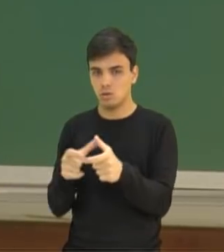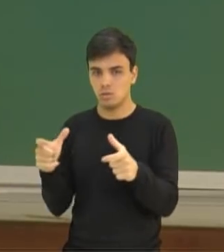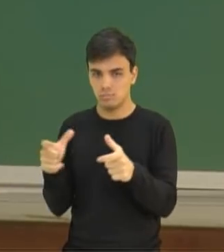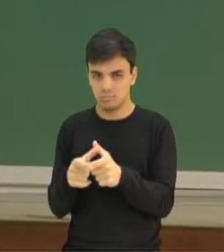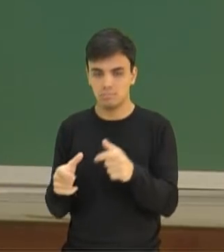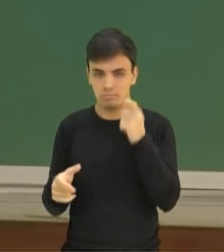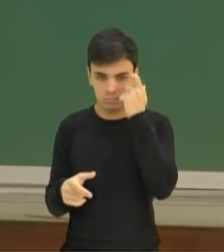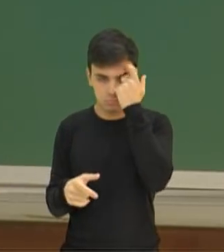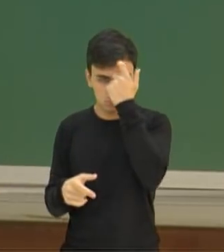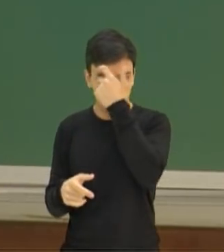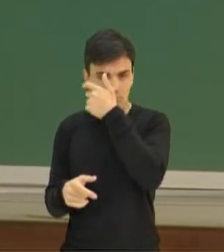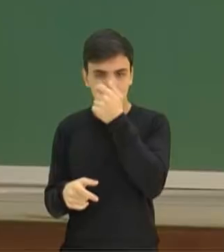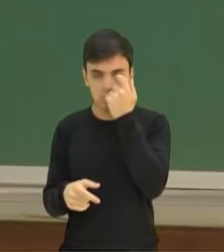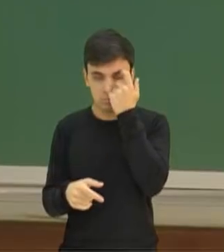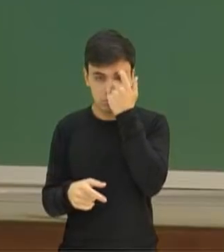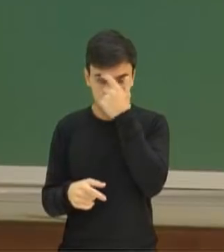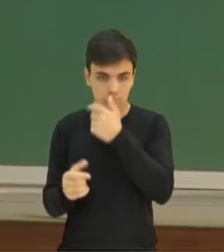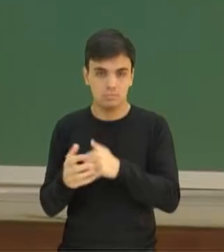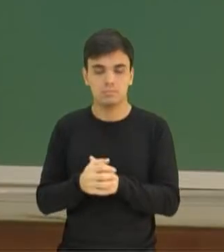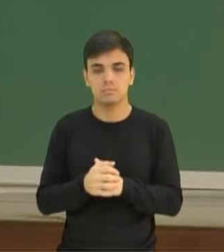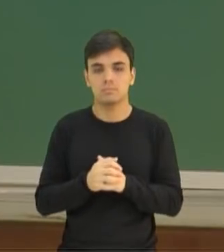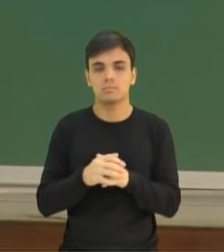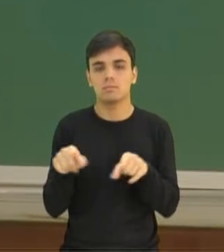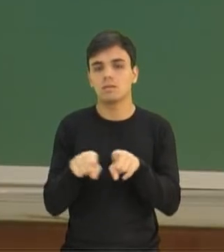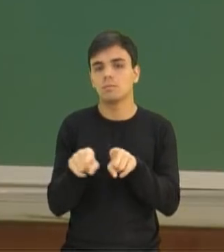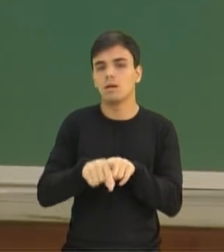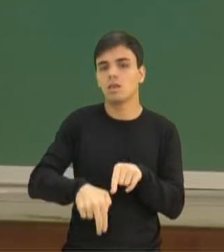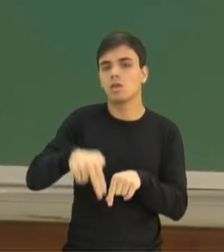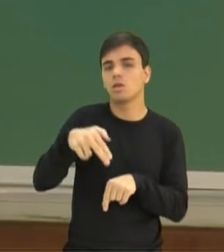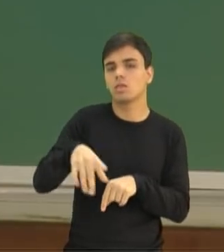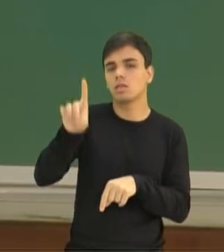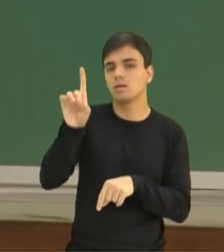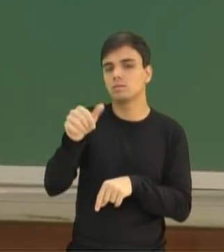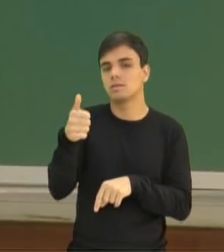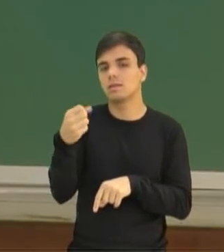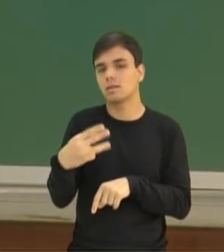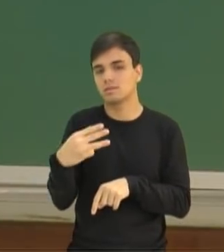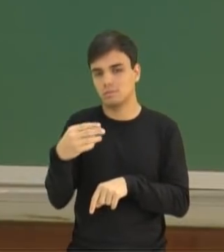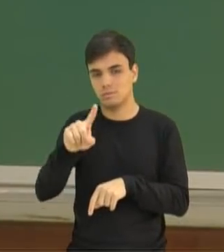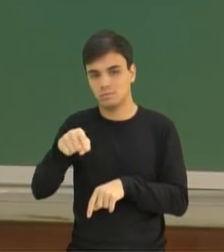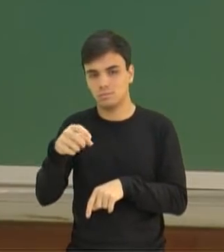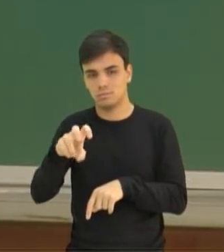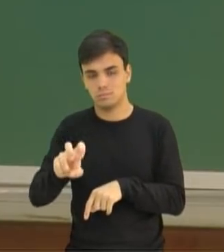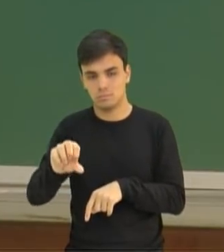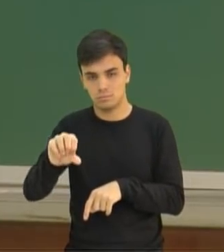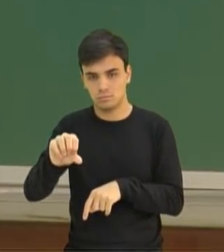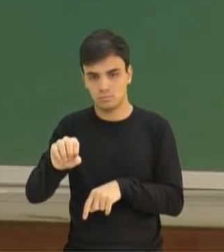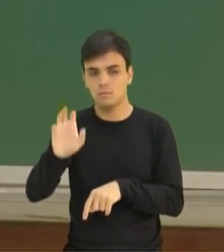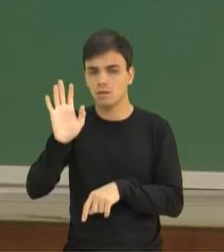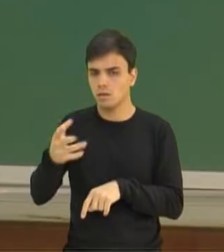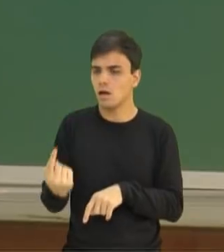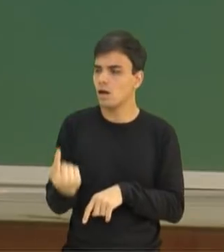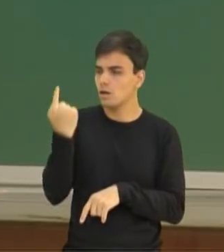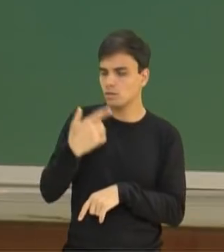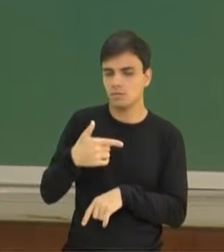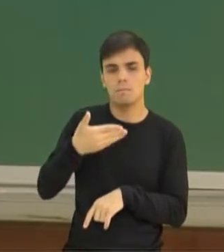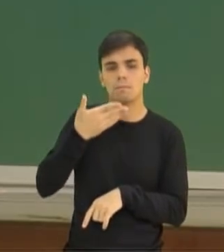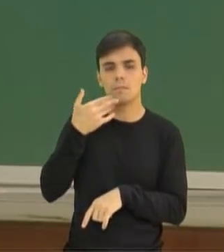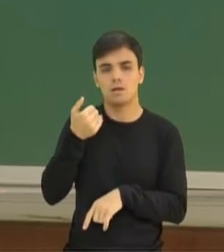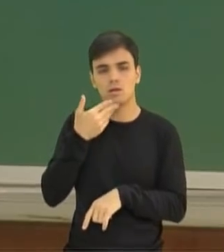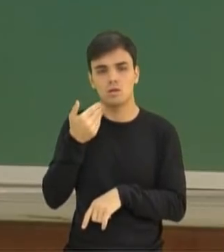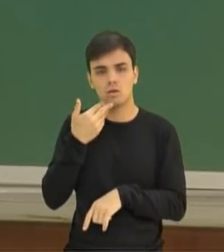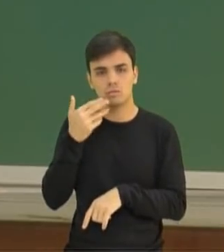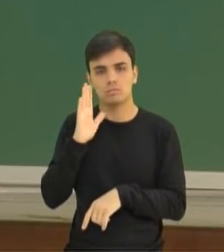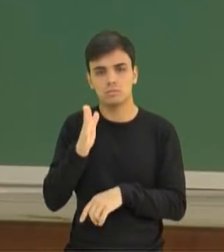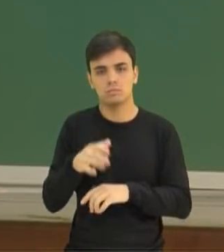certo? E aí o Nordeste ali com 13,9. O Nordeste, historicamente, já foi melhor. Lembram lá que a gente falou? No